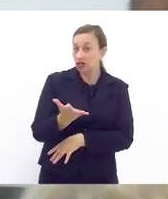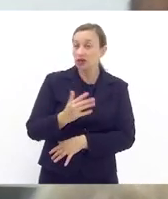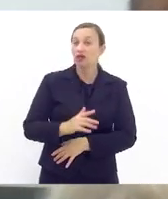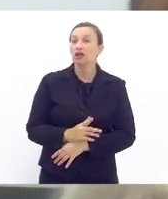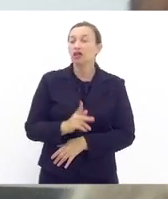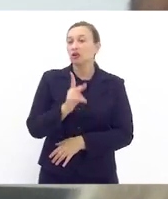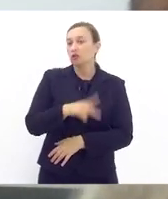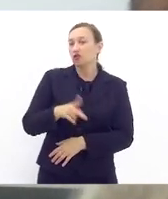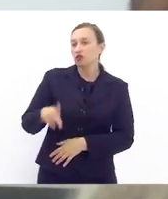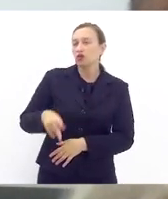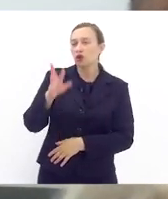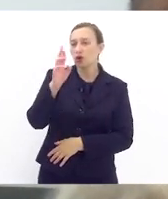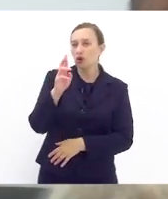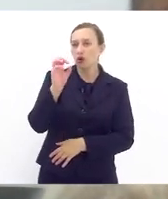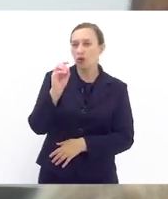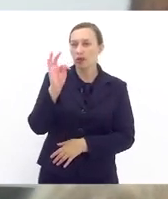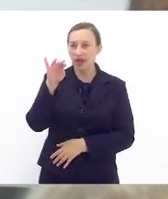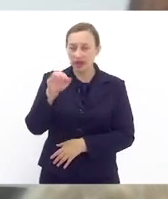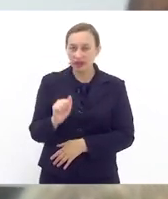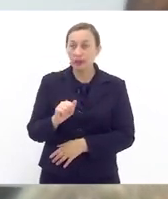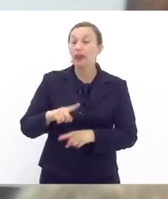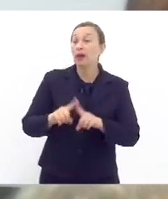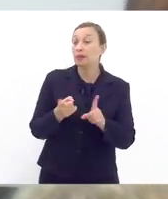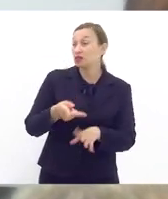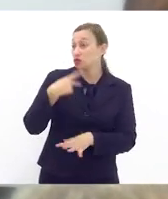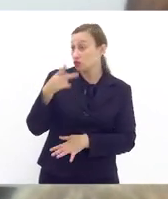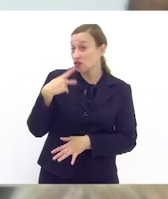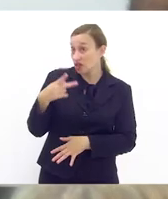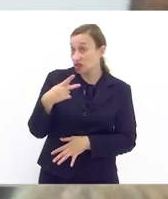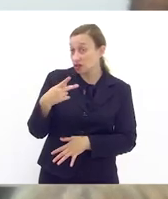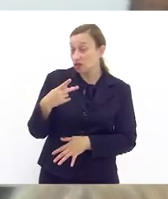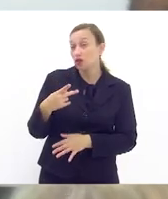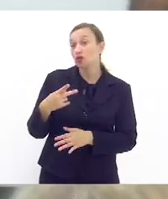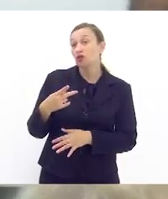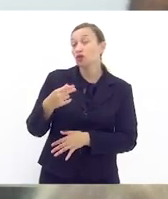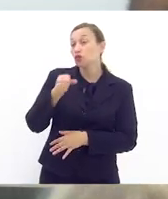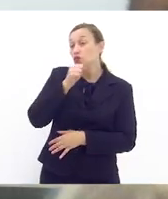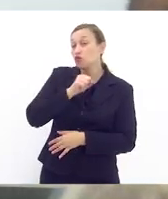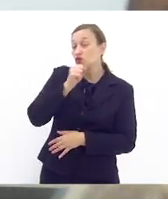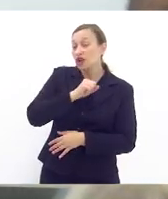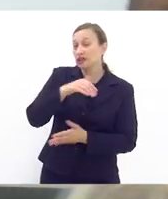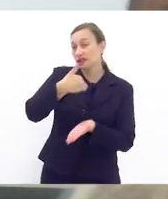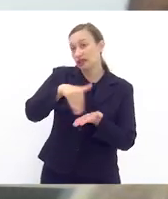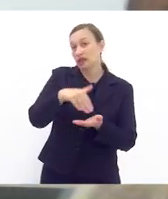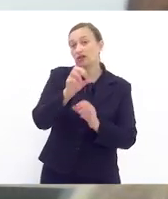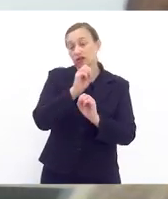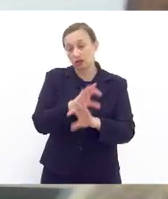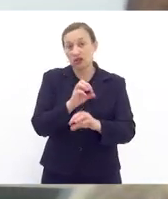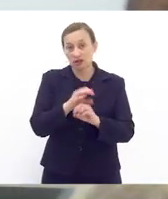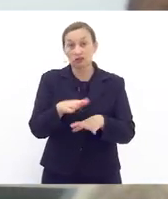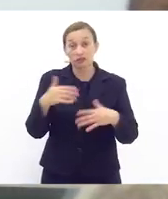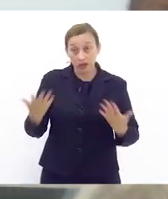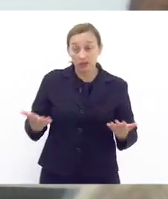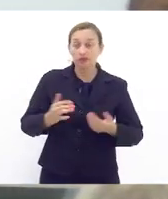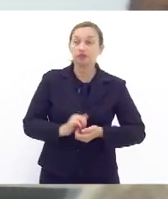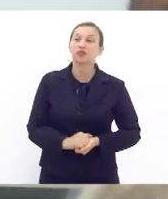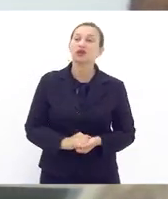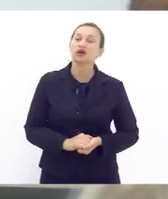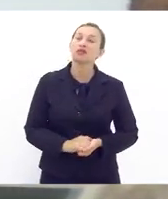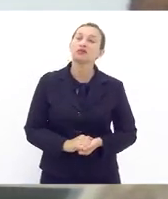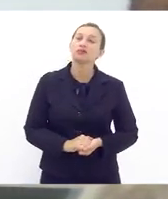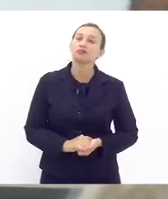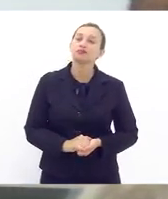Roberta enfim obviamente não deu tempo mas eu estou falando da do antigo secretário de educação né e